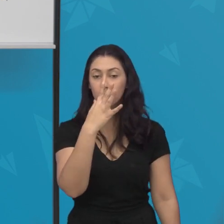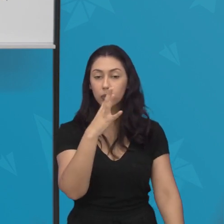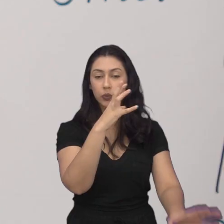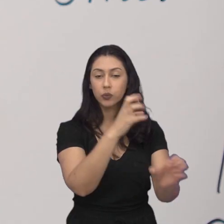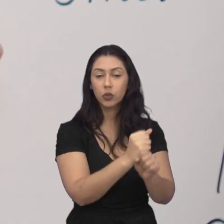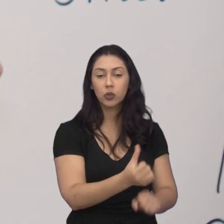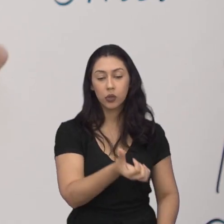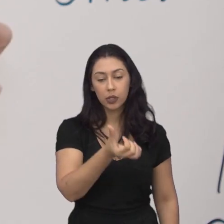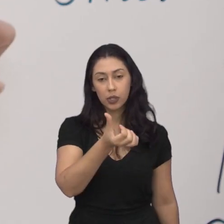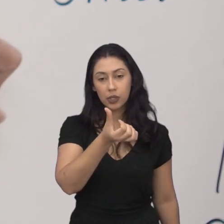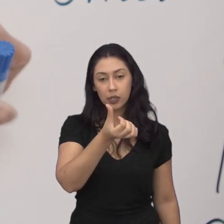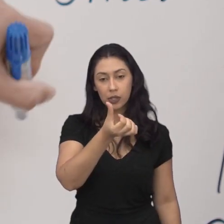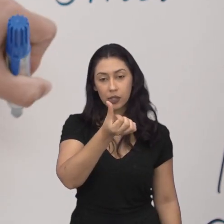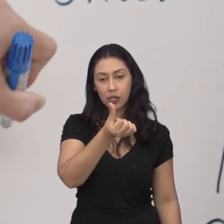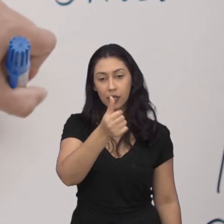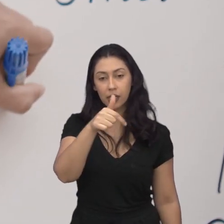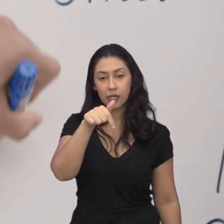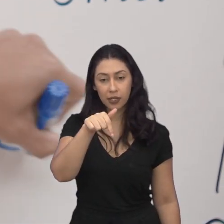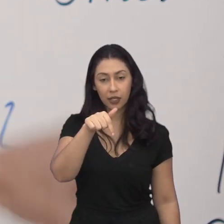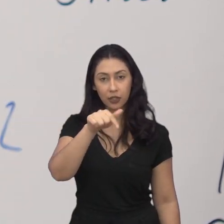temos